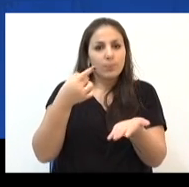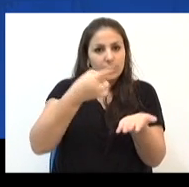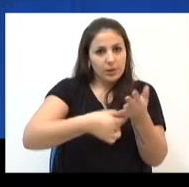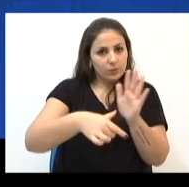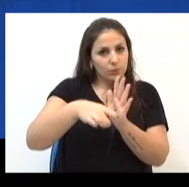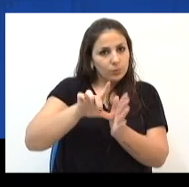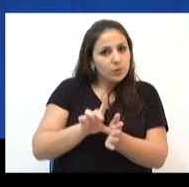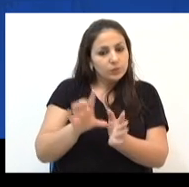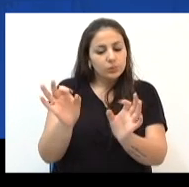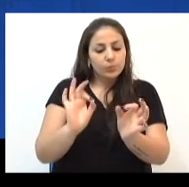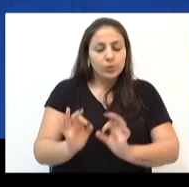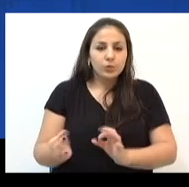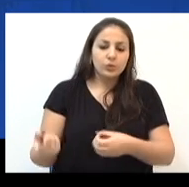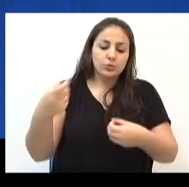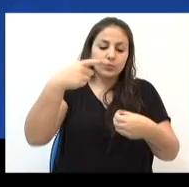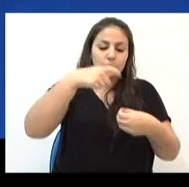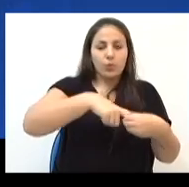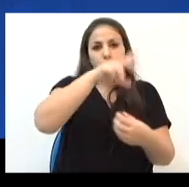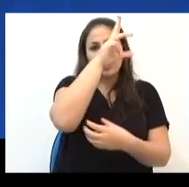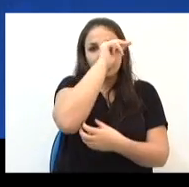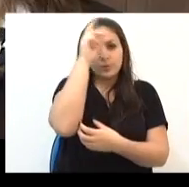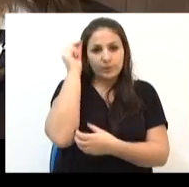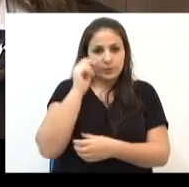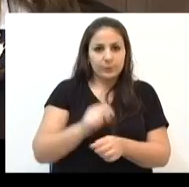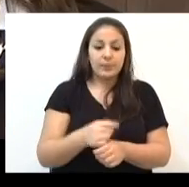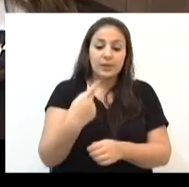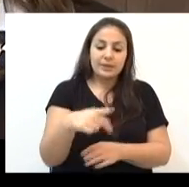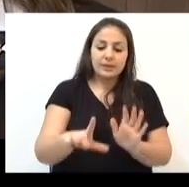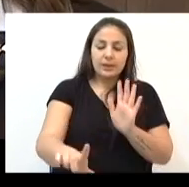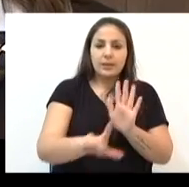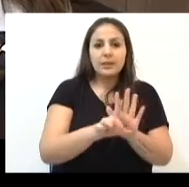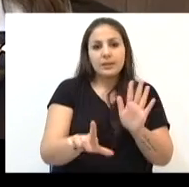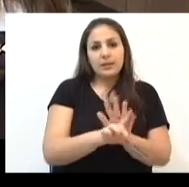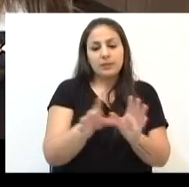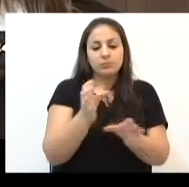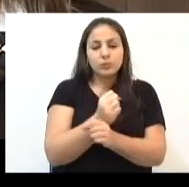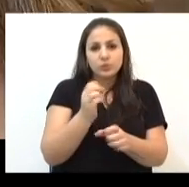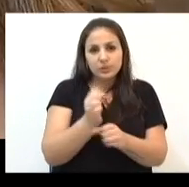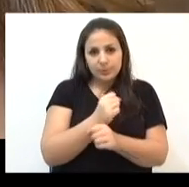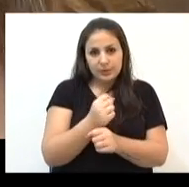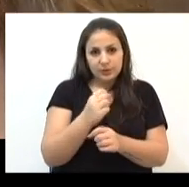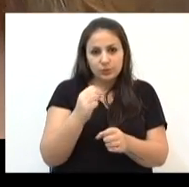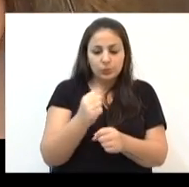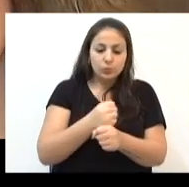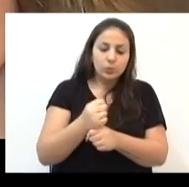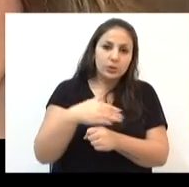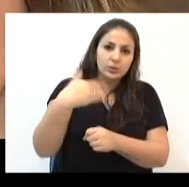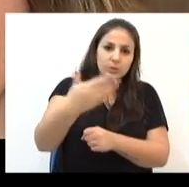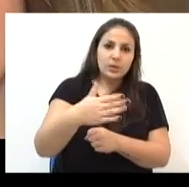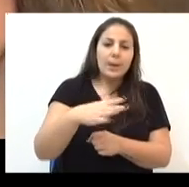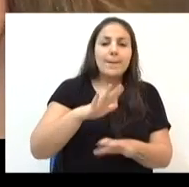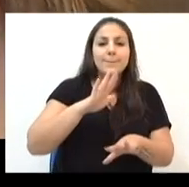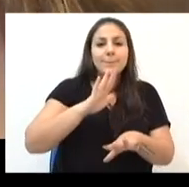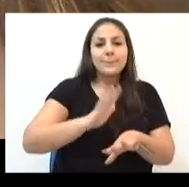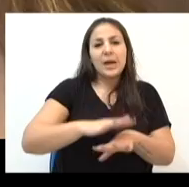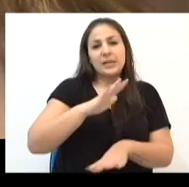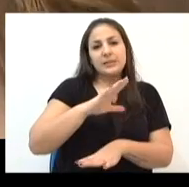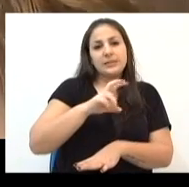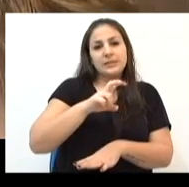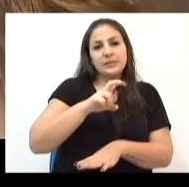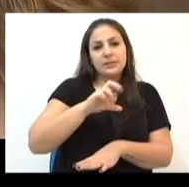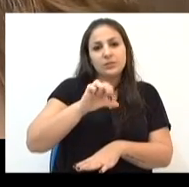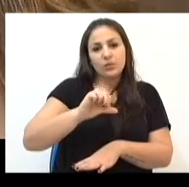o projeto retorna ao Executivo. A lei orçamentária do próximo ano supera os